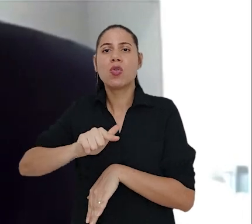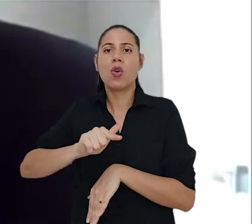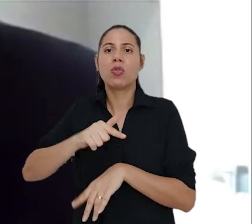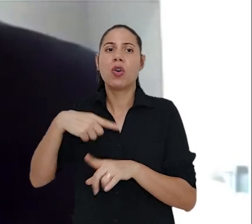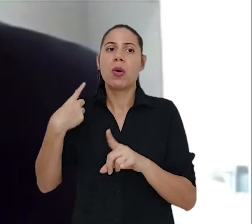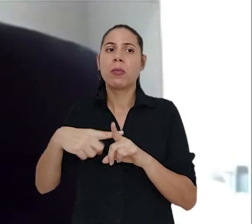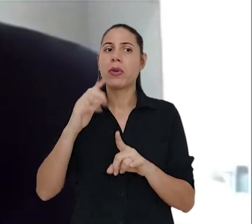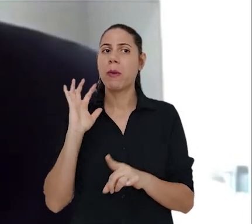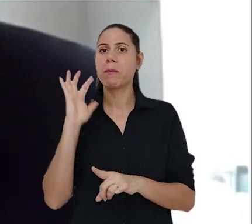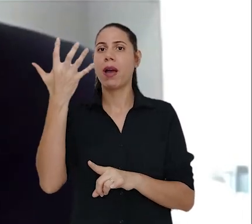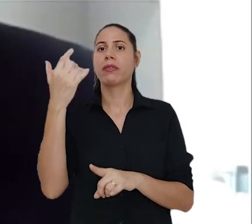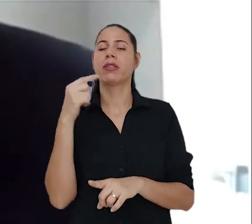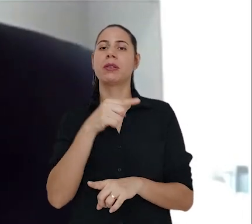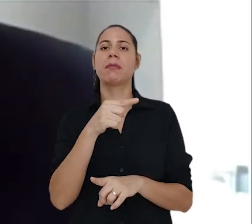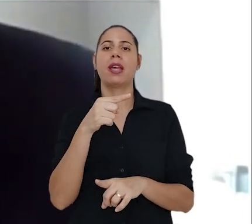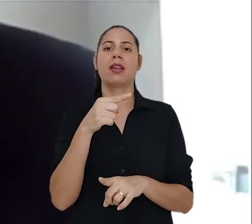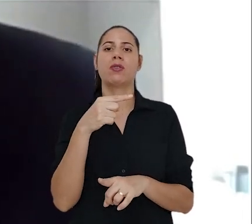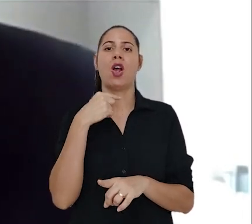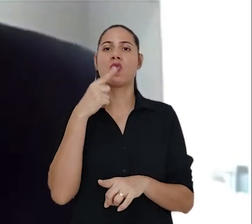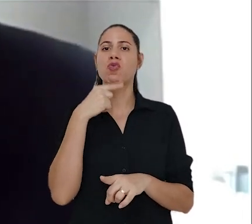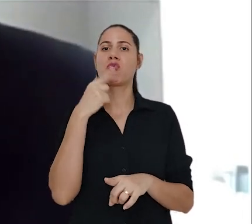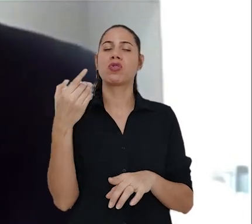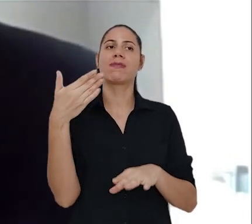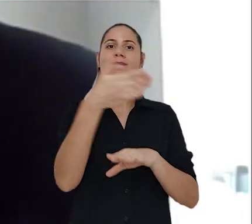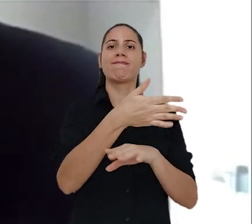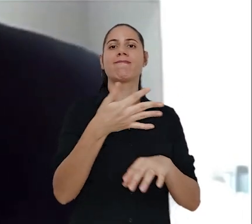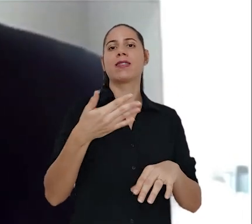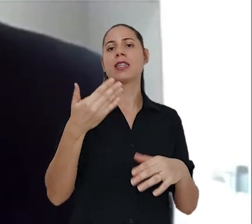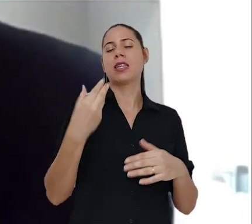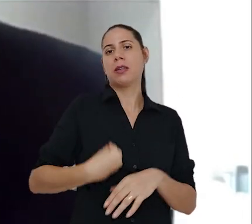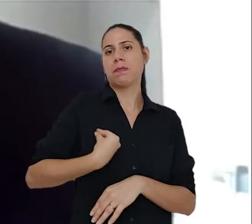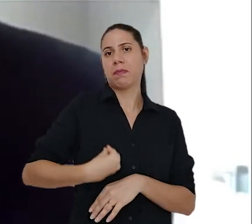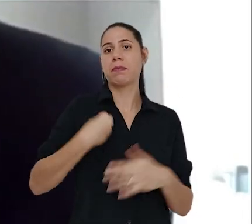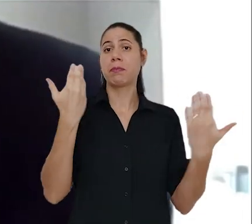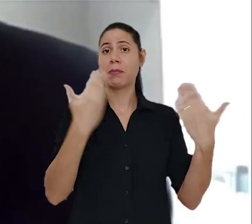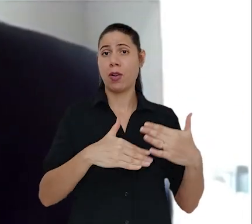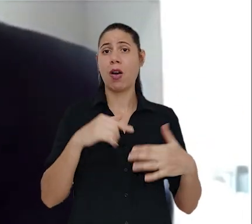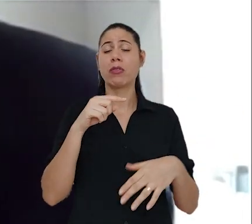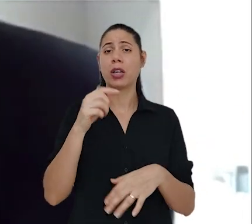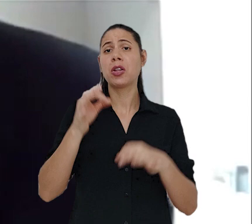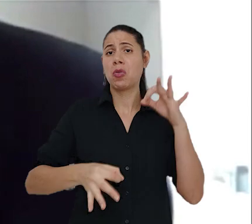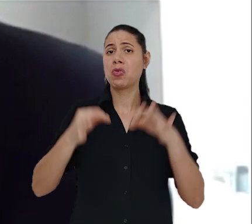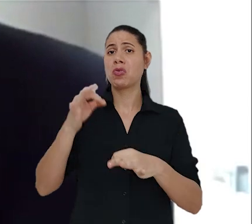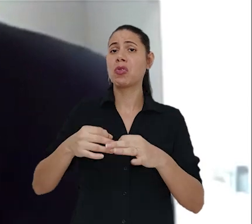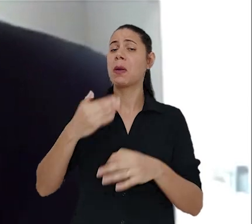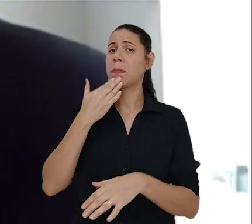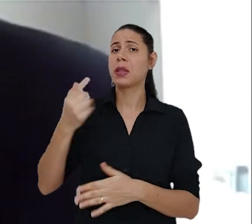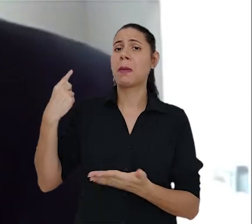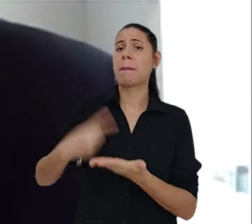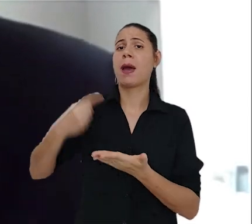episódio que impediu durante a gestação a presença dela, foi suficiente para que o juiz